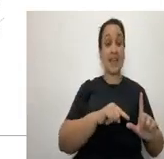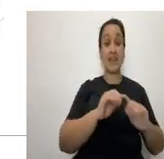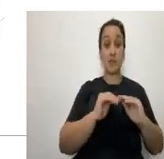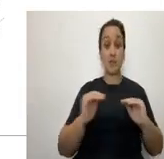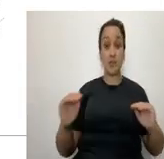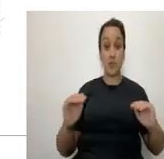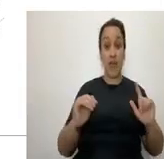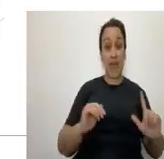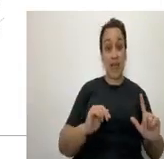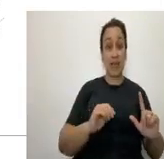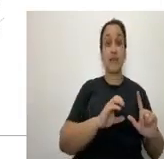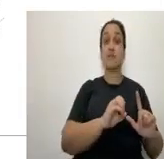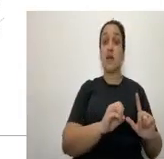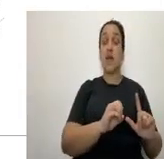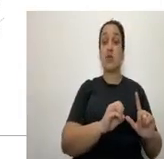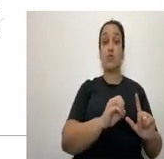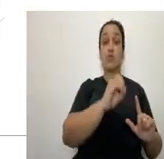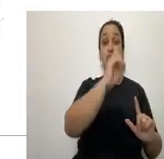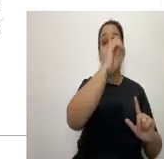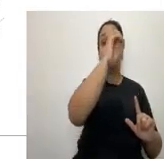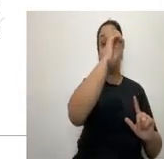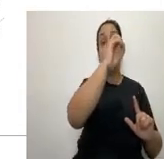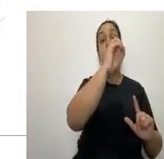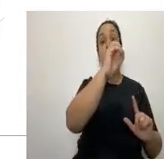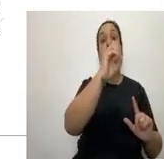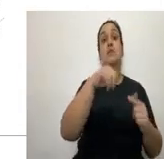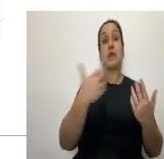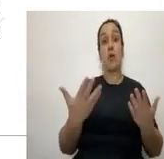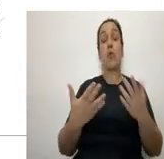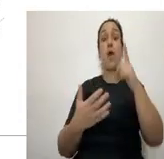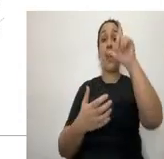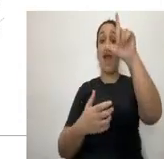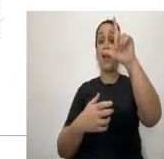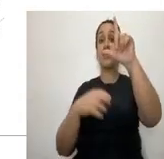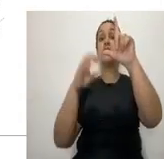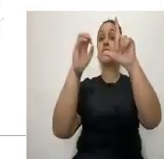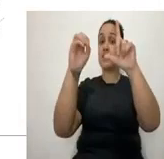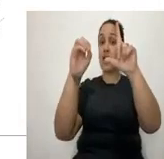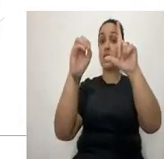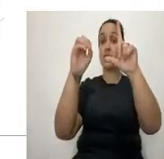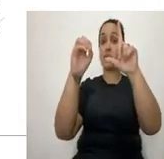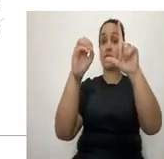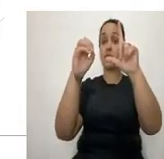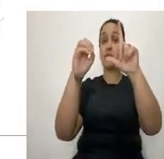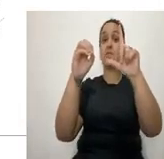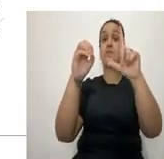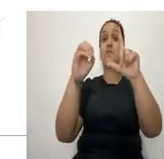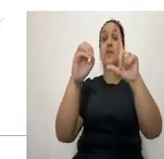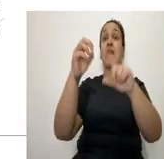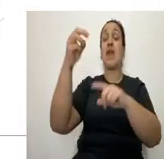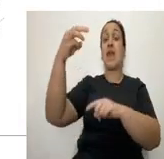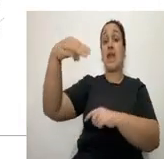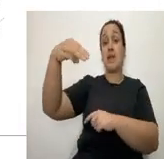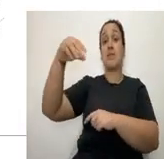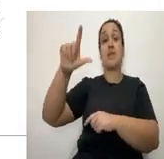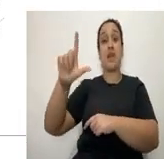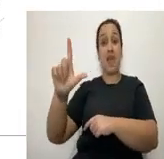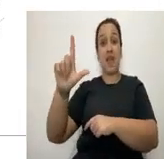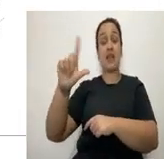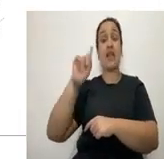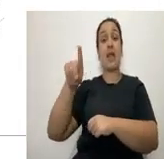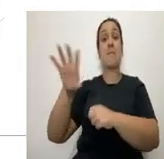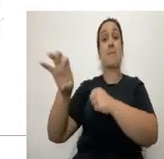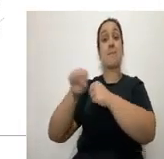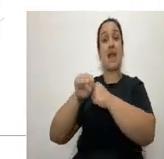no L igual a 0, então o número quântico secundário, que é o L, é 0.